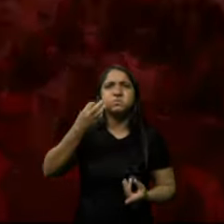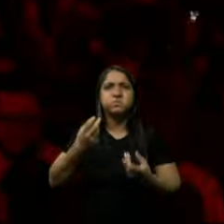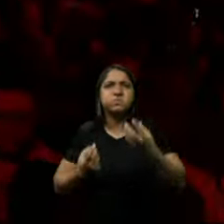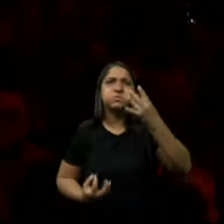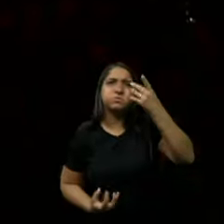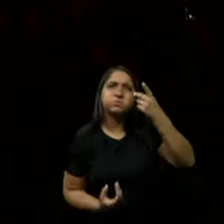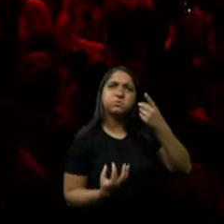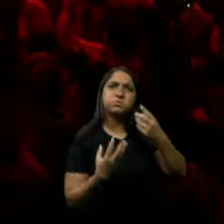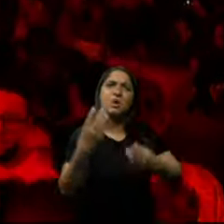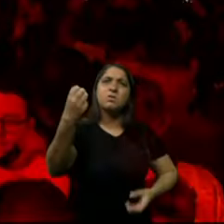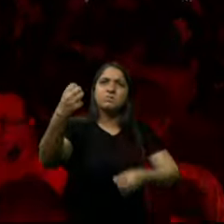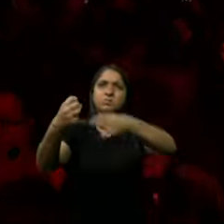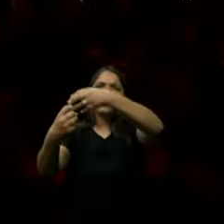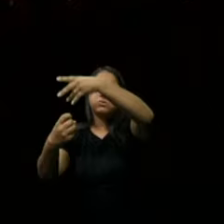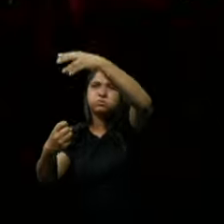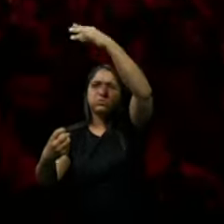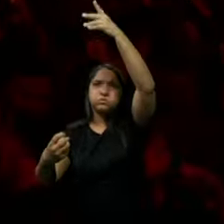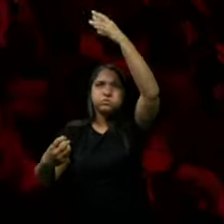WhatsApp